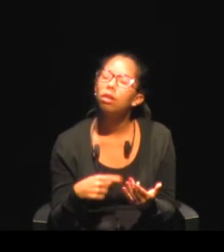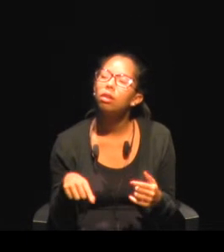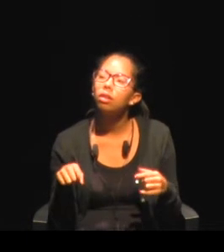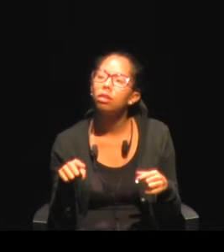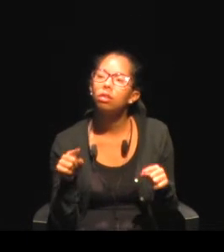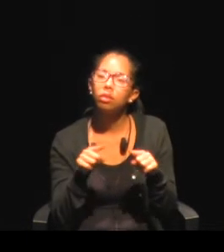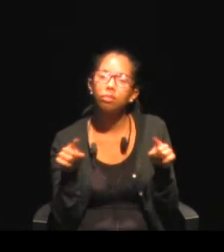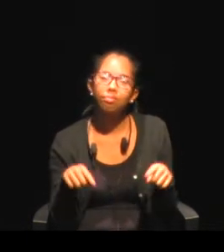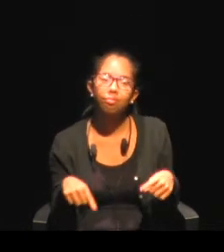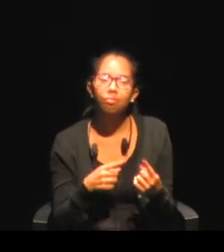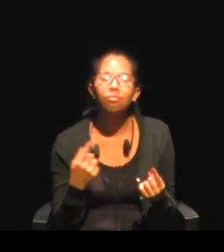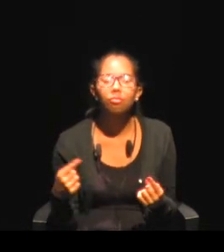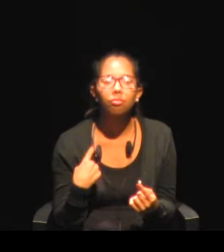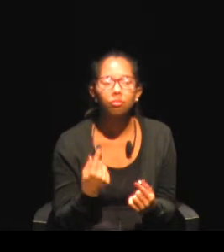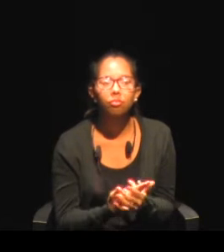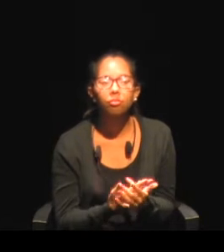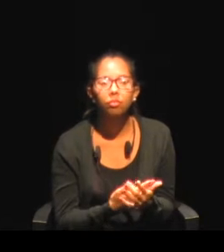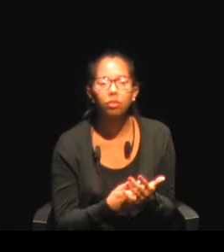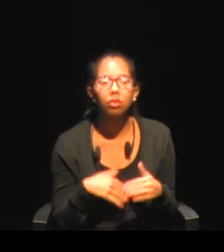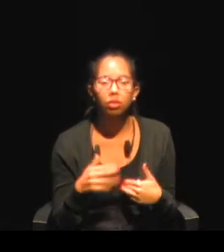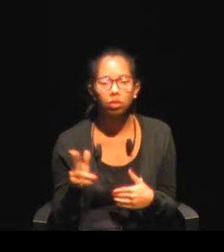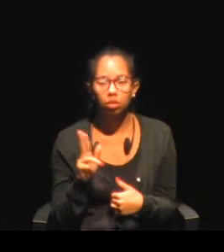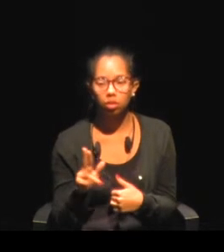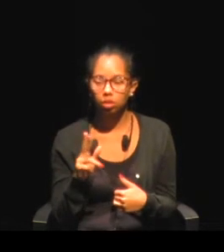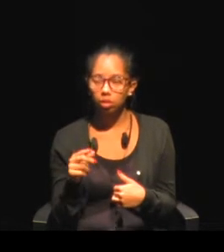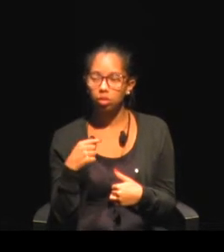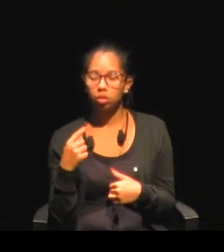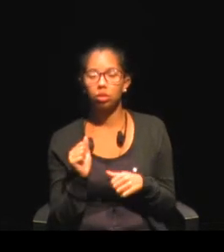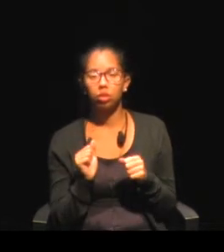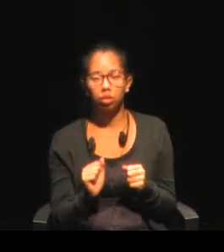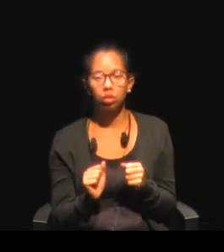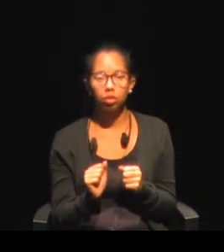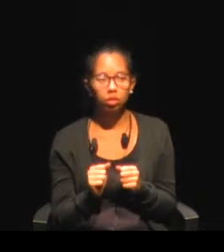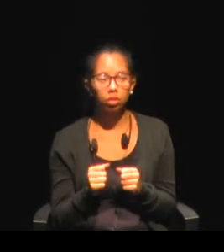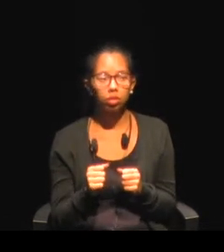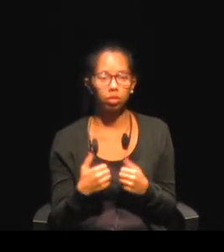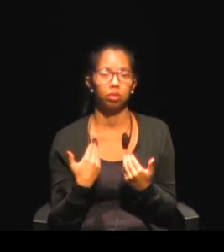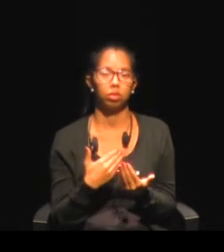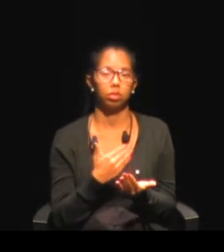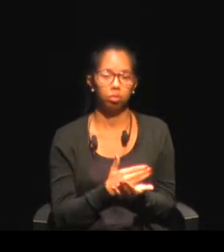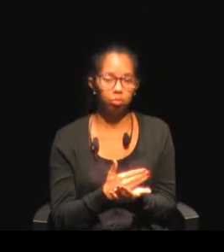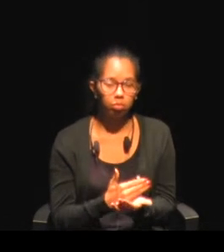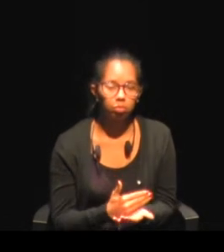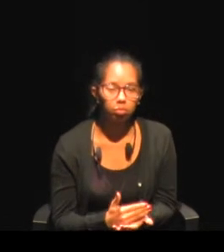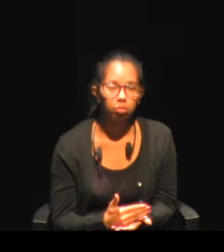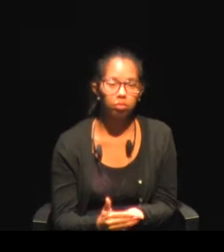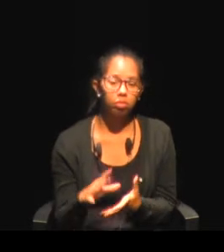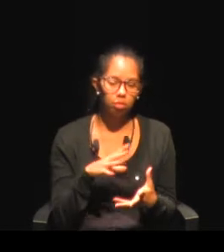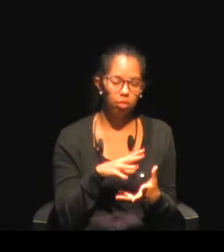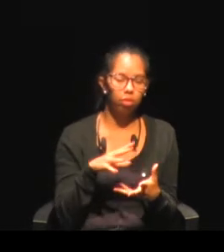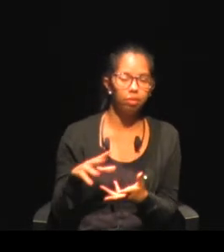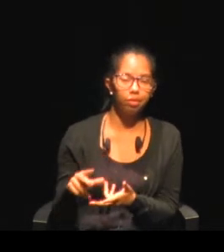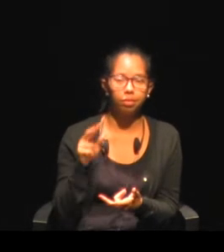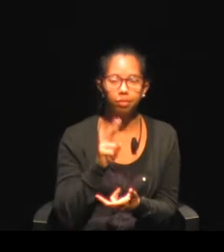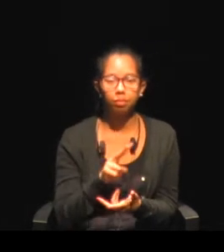se há algum compromisso do espaço que a gente está desenhando, com o uso que está previsto para ele, e a gente pode exercer isso desde o início,